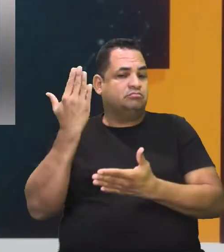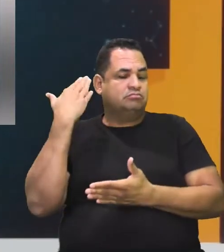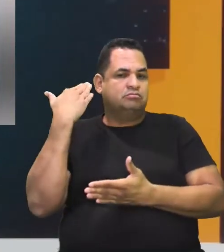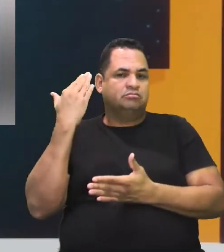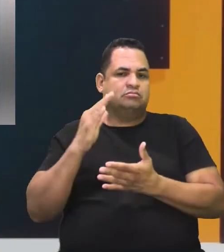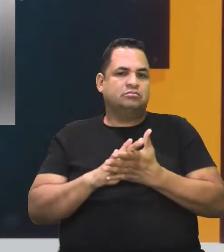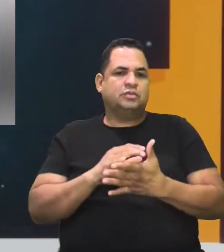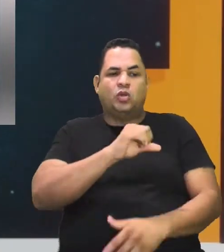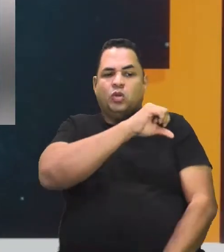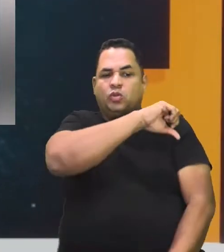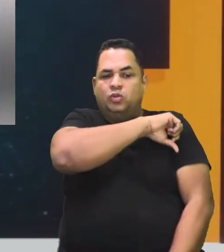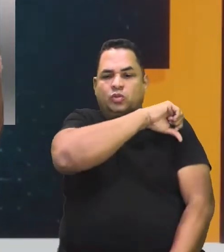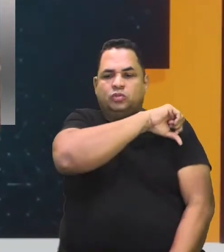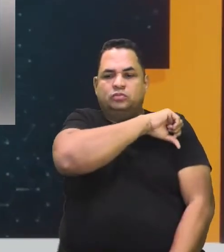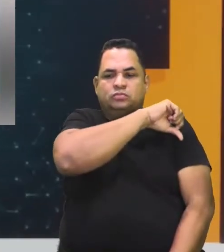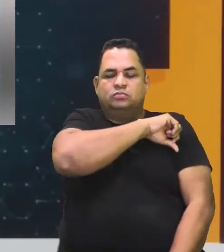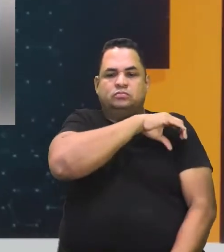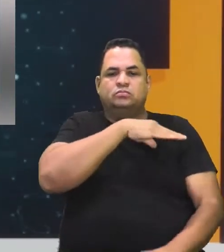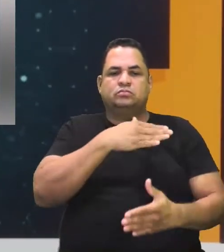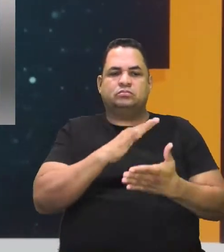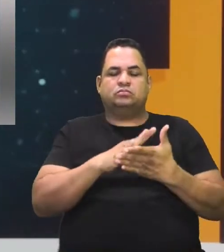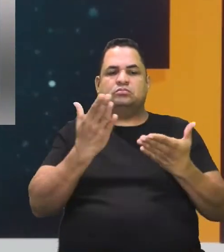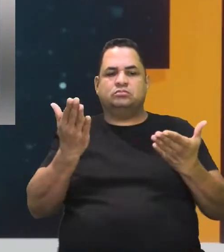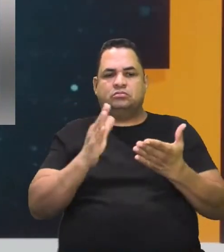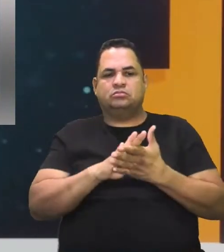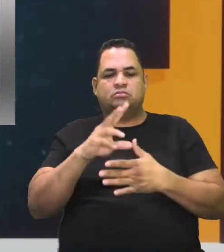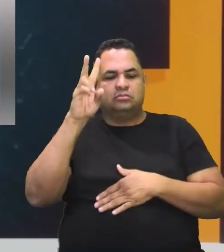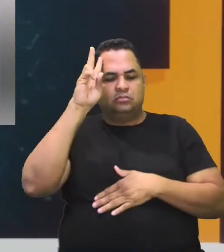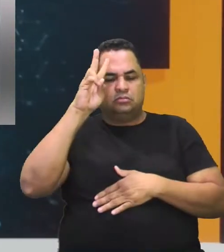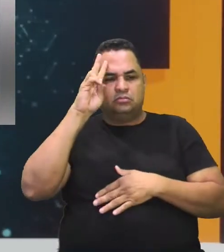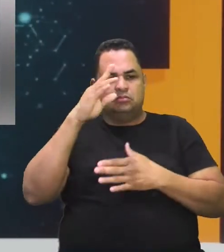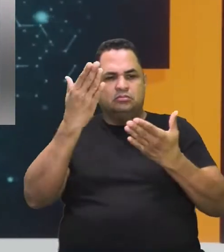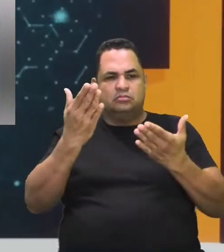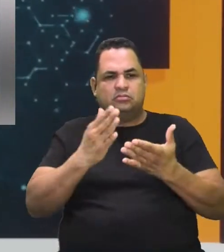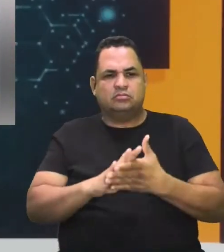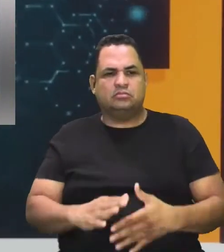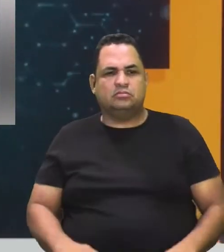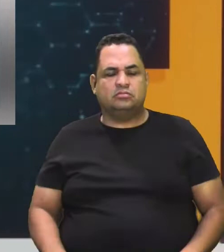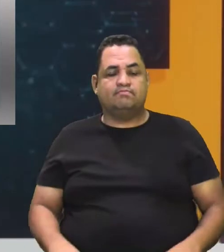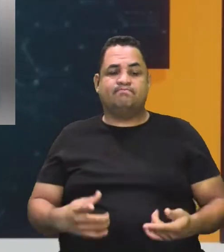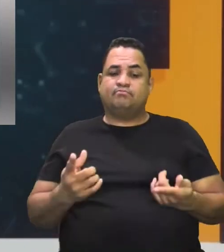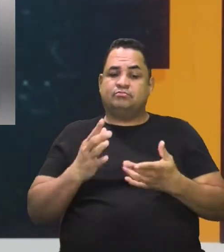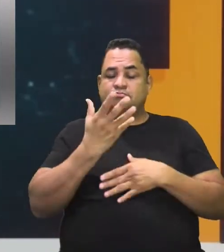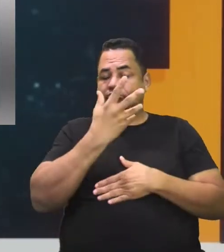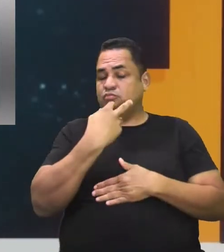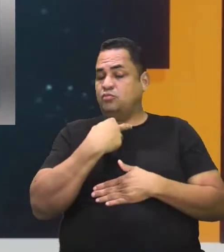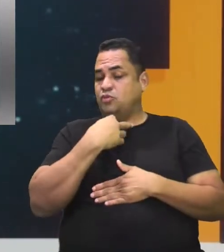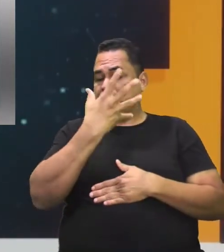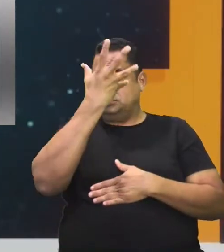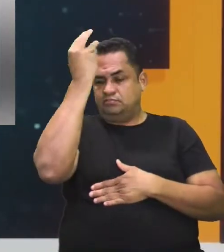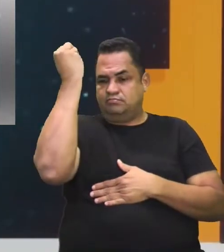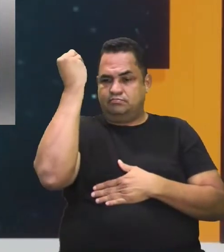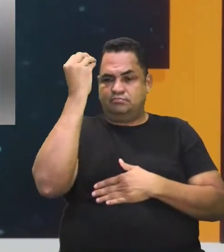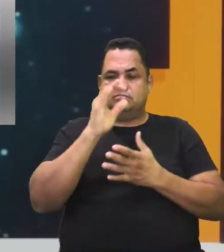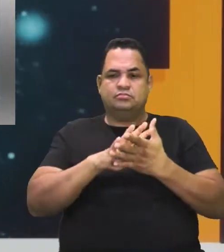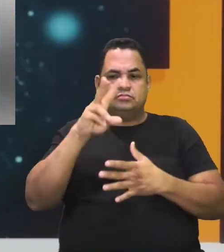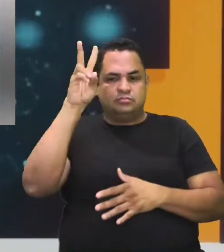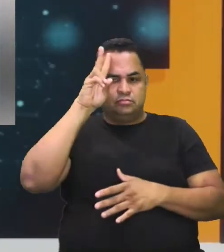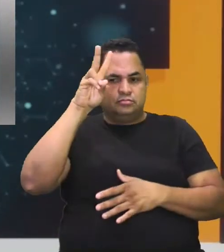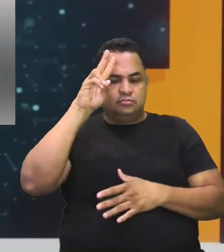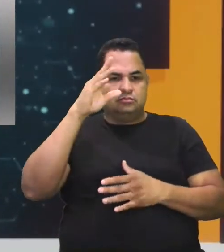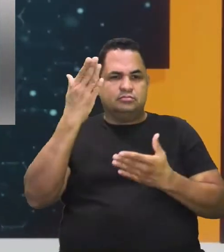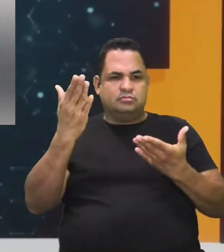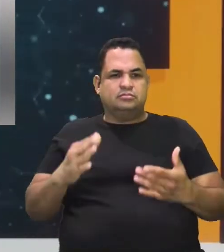ano. Nono ano. Então sempre a gente vai estar resgatando assuntos do seu fundamental. Então não esquece disso. Mas a gente resgata